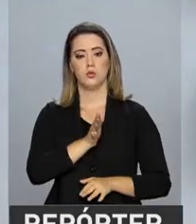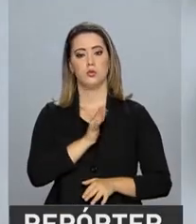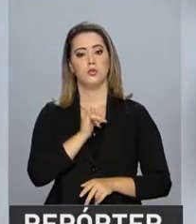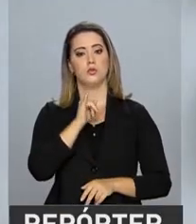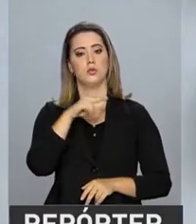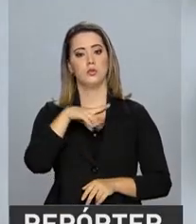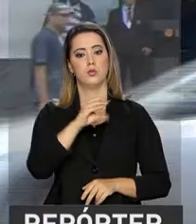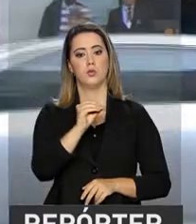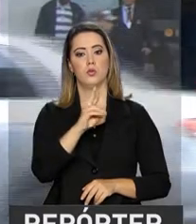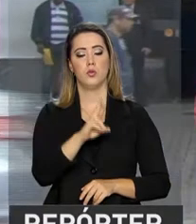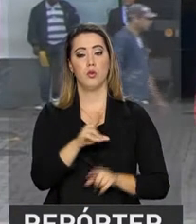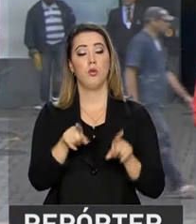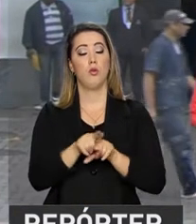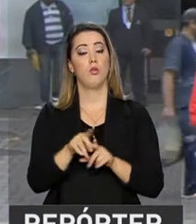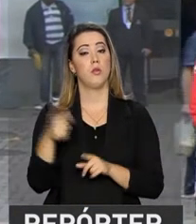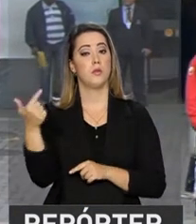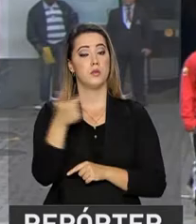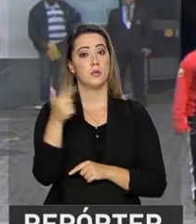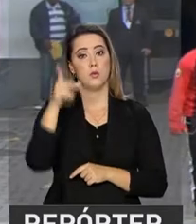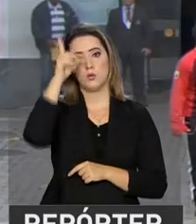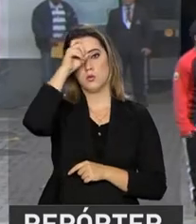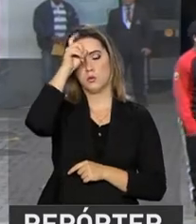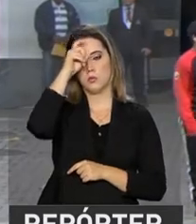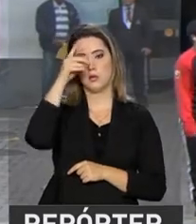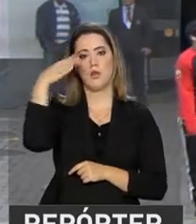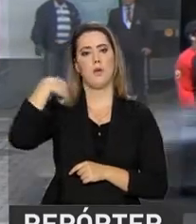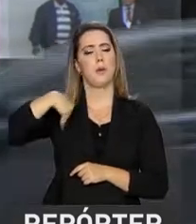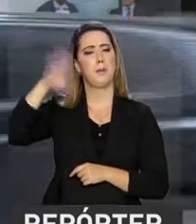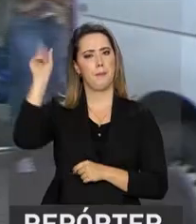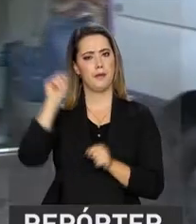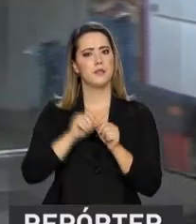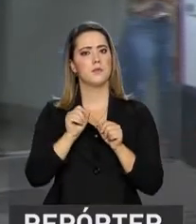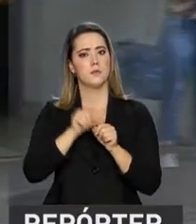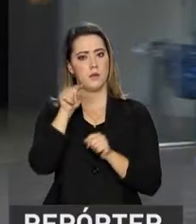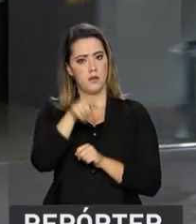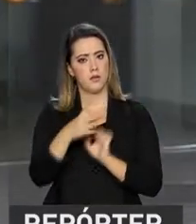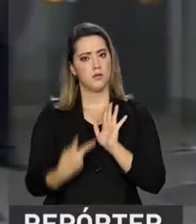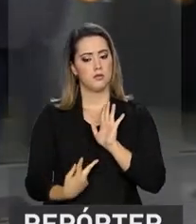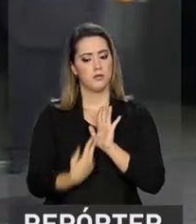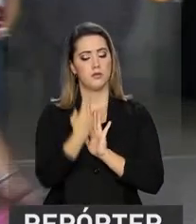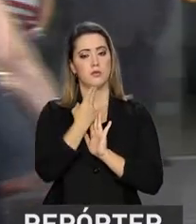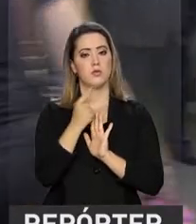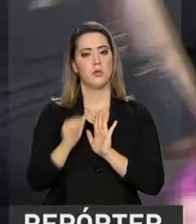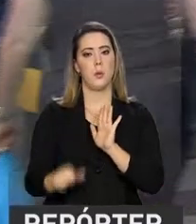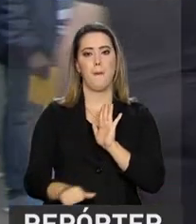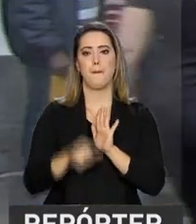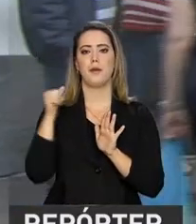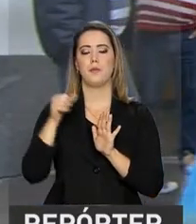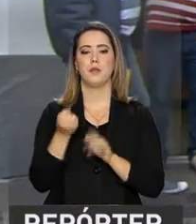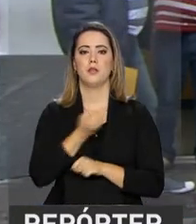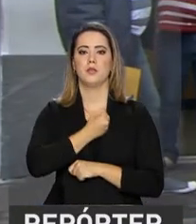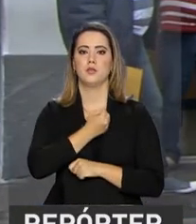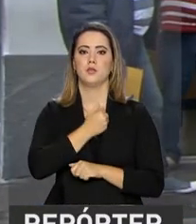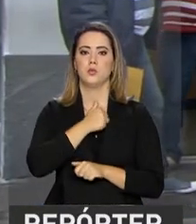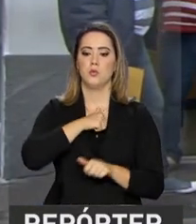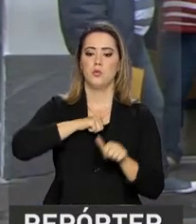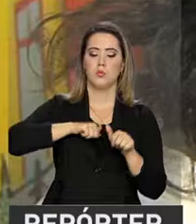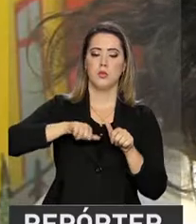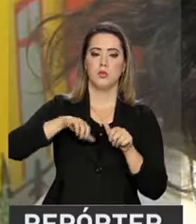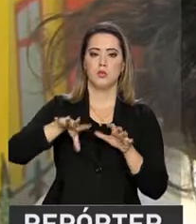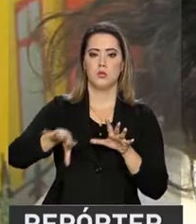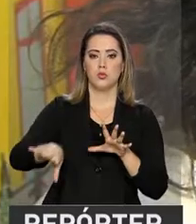cardiologia o segundo hospital público no brasil que mais faz esse tipo de cirurgia eo primeiro em número de transplantes cardíacos